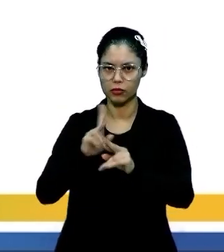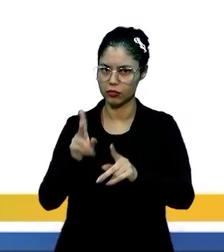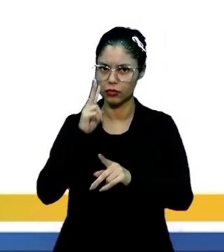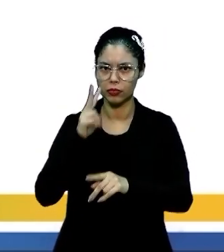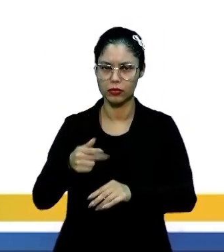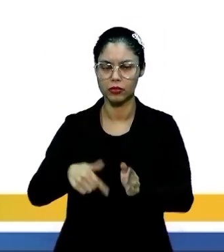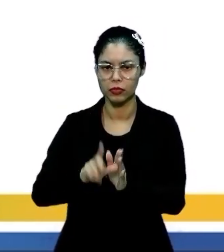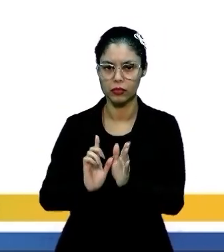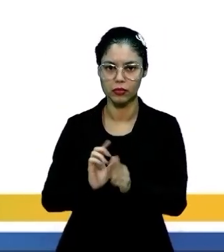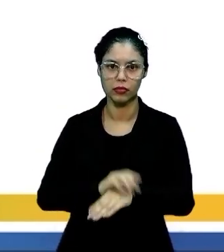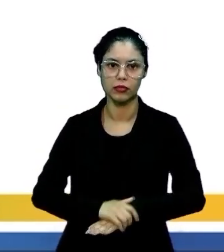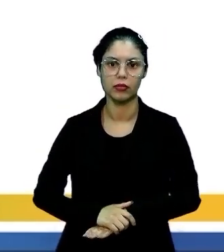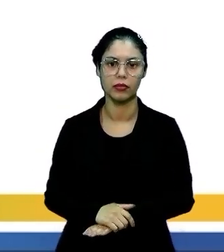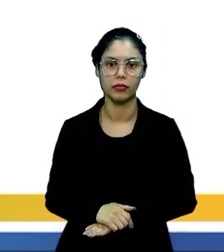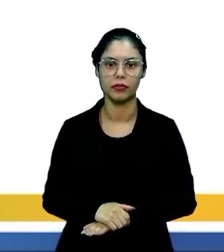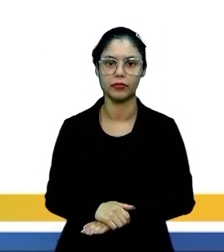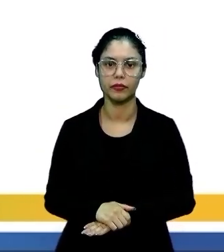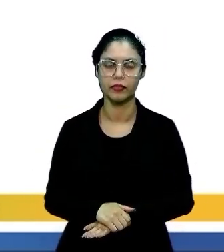anteriormente.